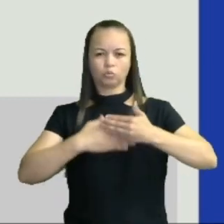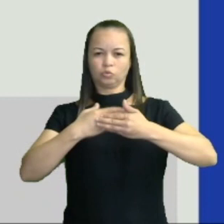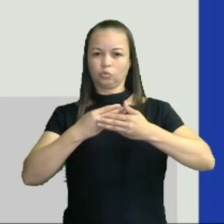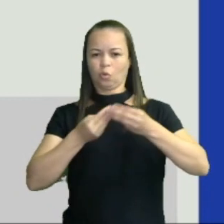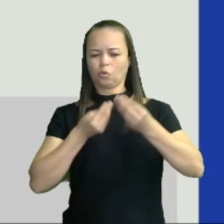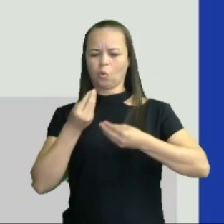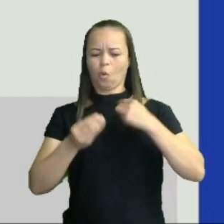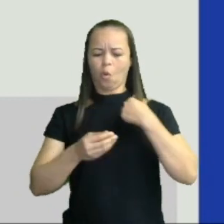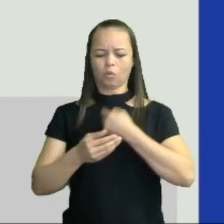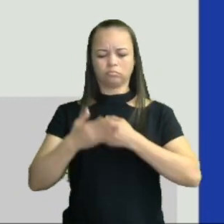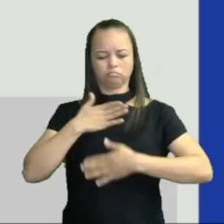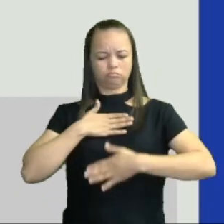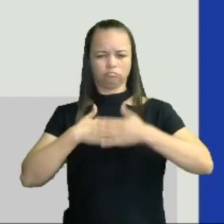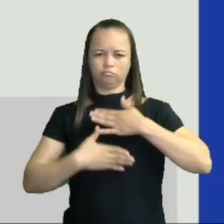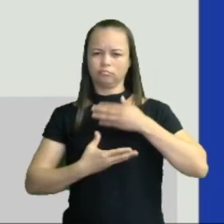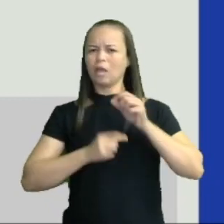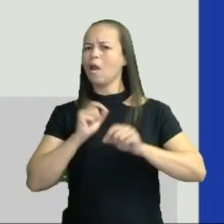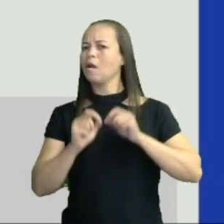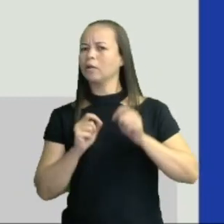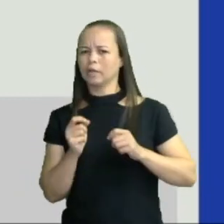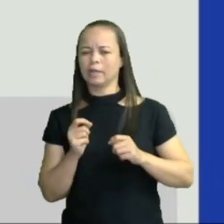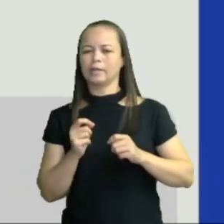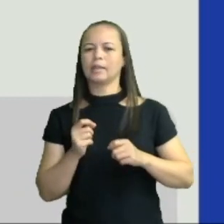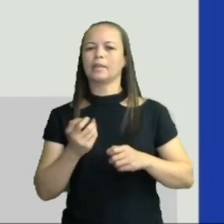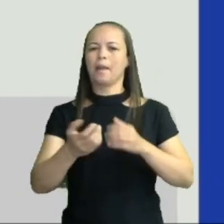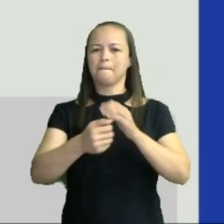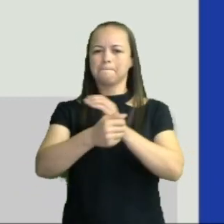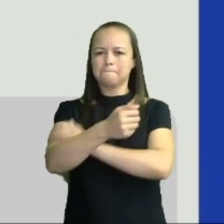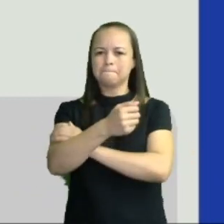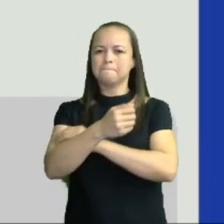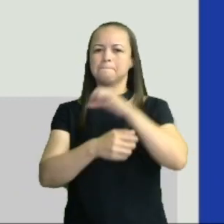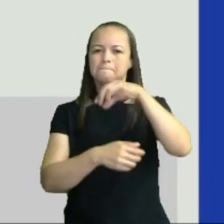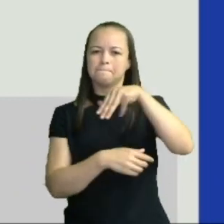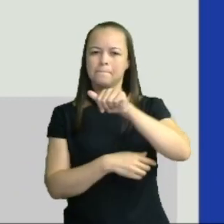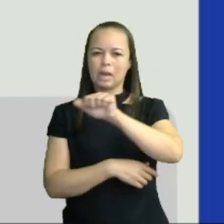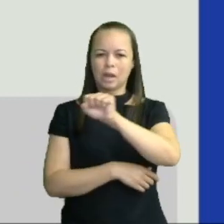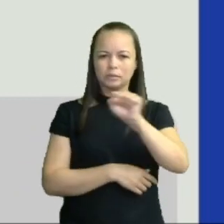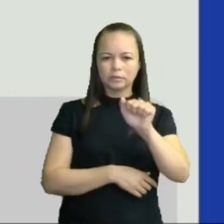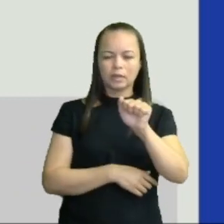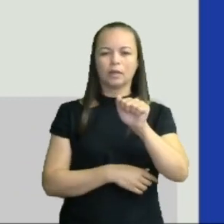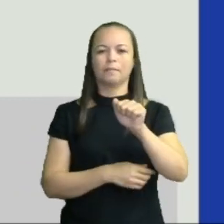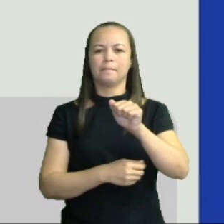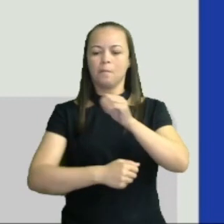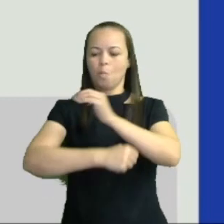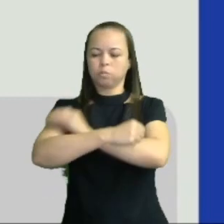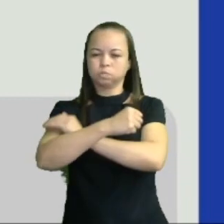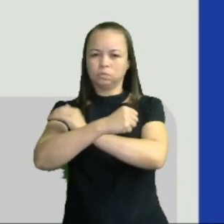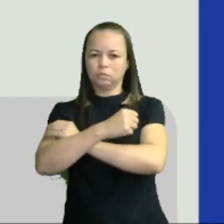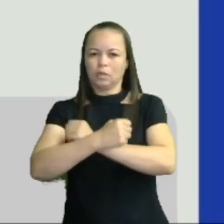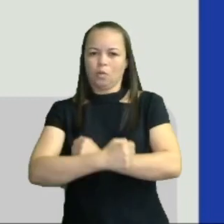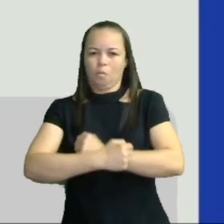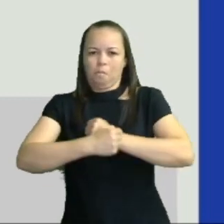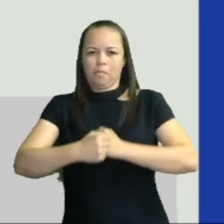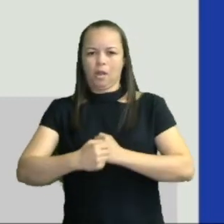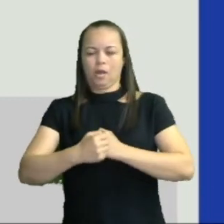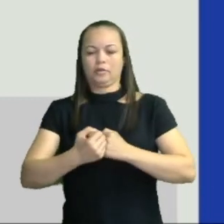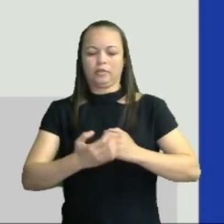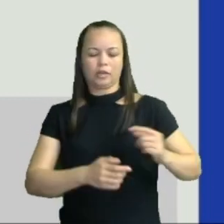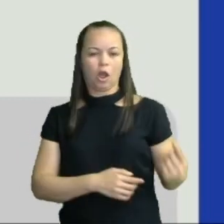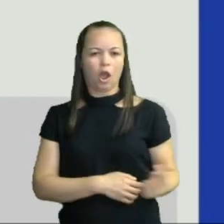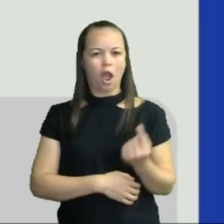nosso corpo. Constroem o quê? Massa muscular. São ricos em proteínas e sais minerais que nos ajudam